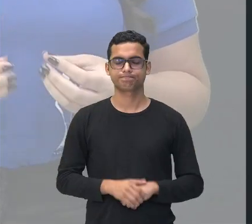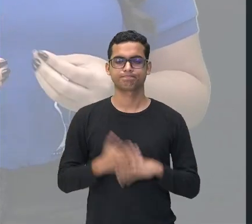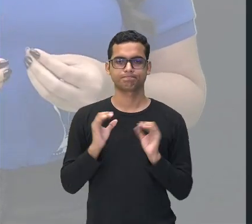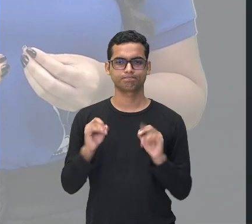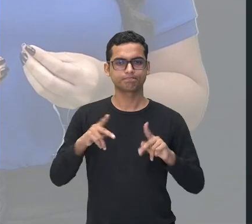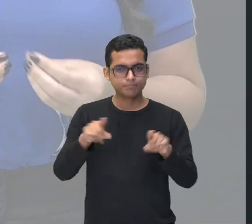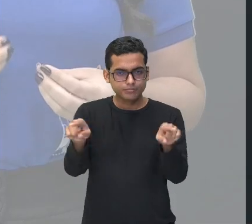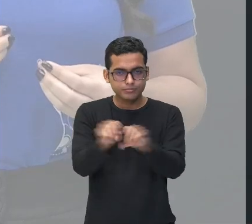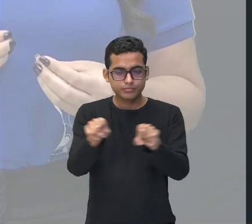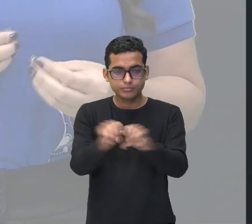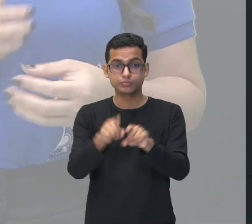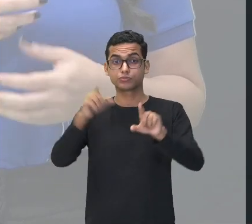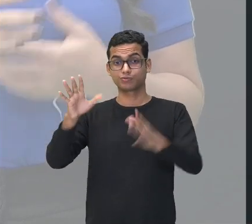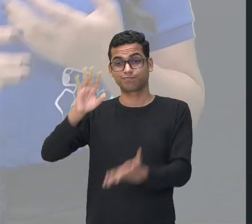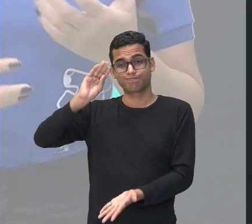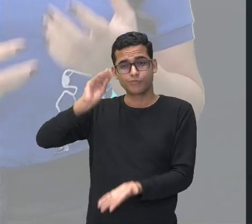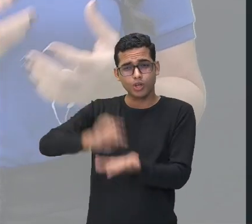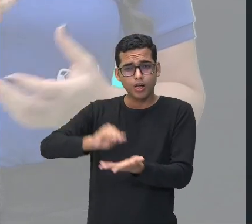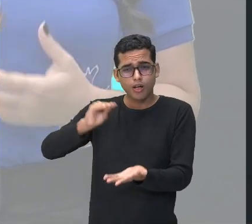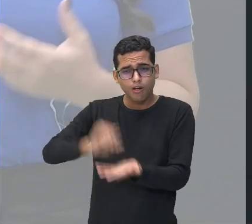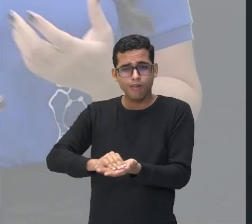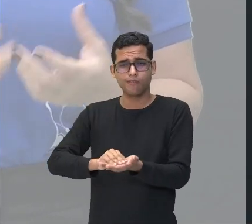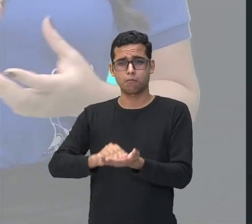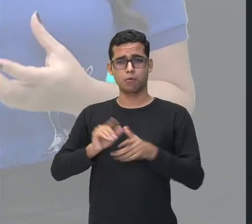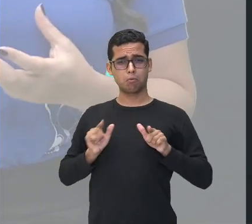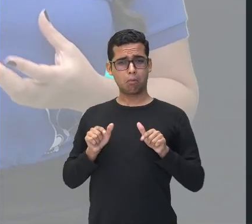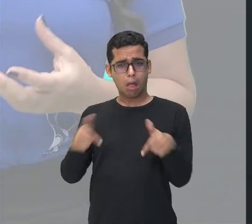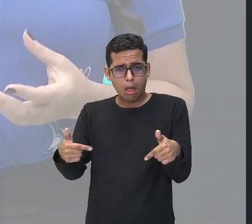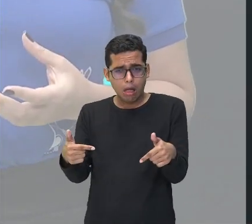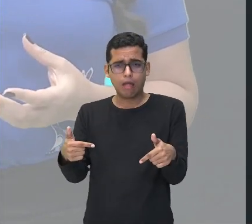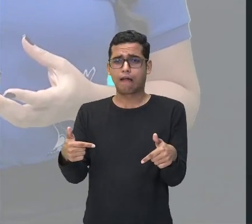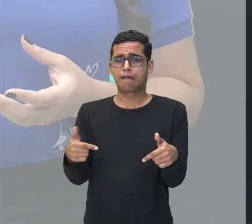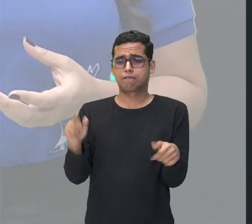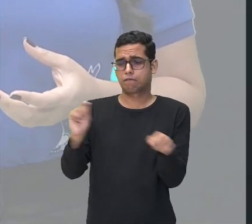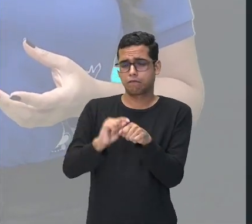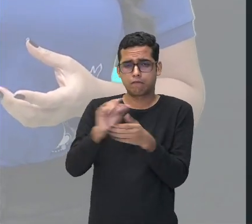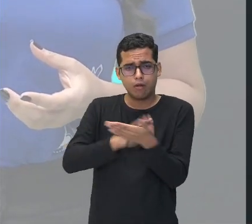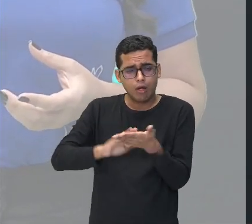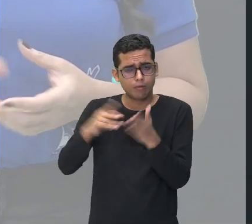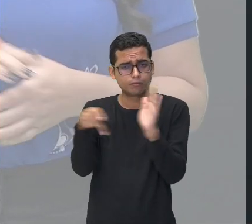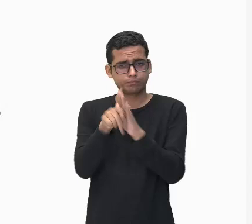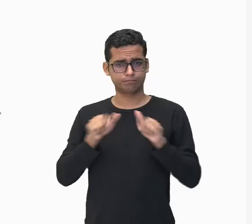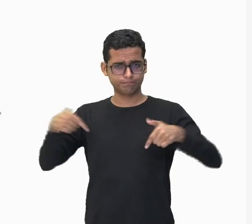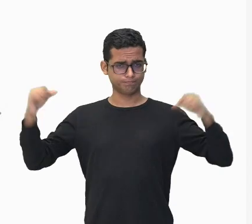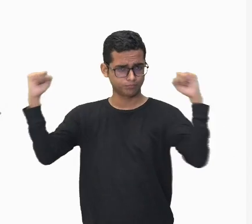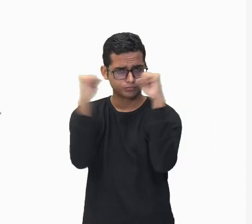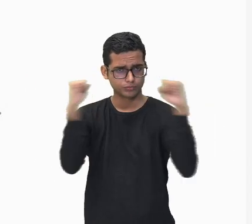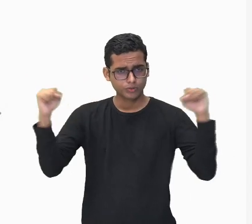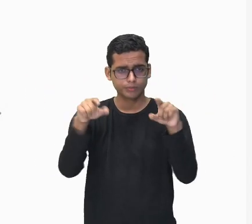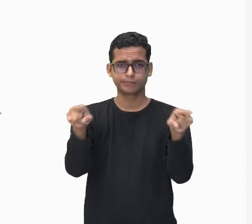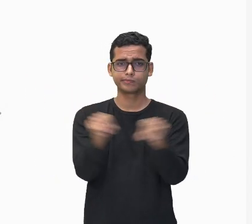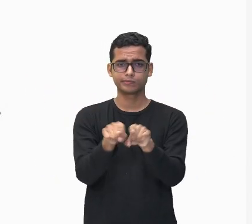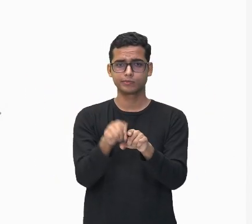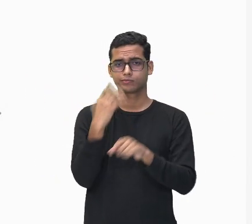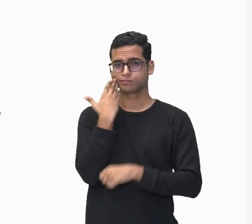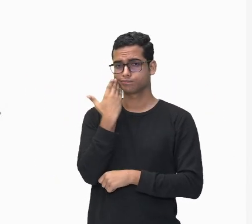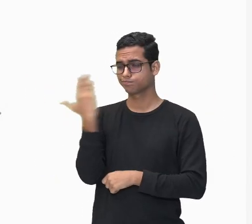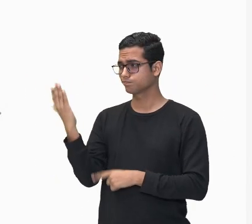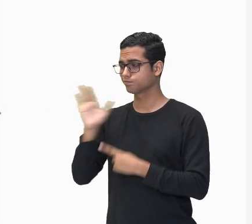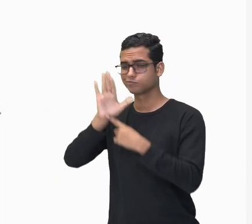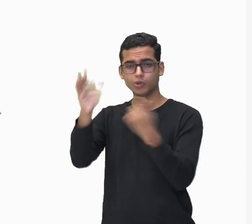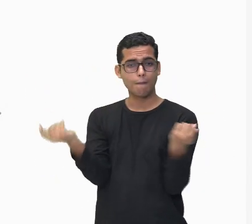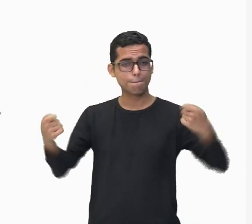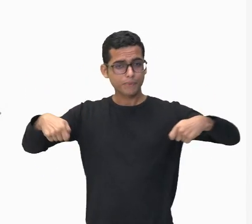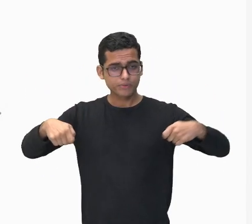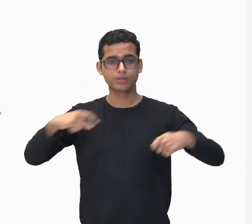física, ela acaba acarretando diversos problemas de saúde, como a inatividade física,